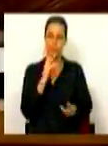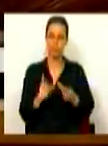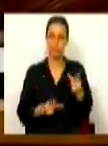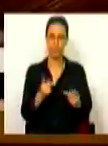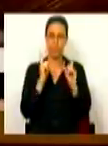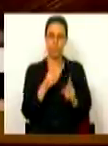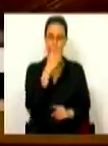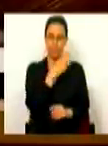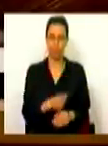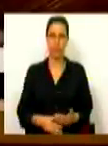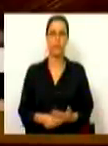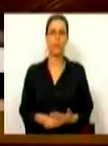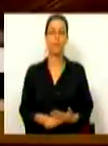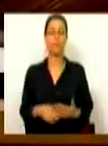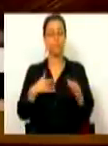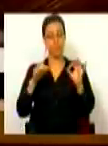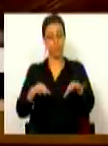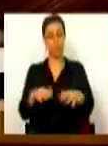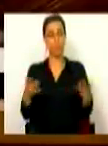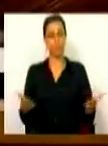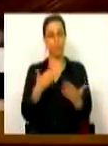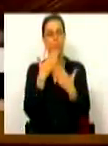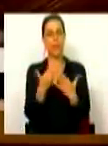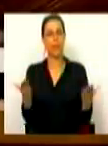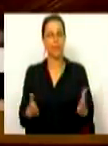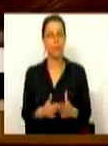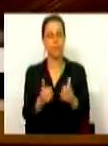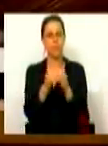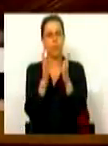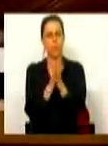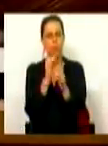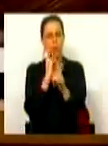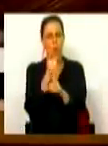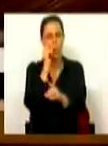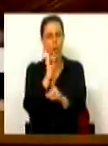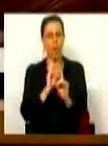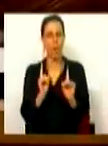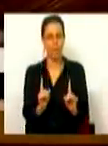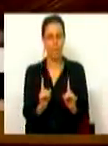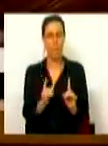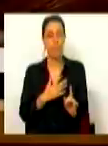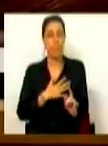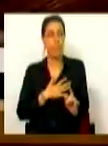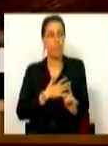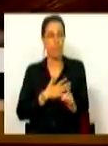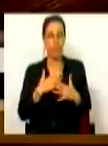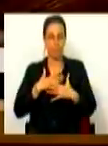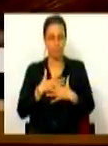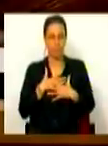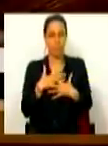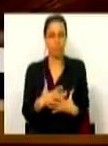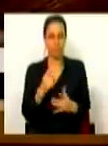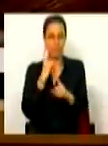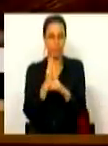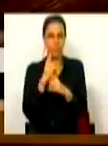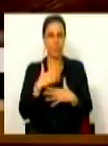e implementadas. Termino agradecendo a todos aqueles e aquelas que apaixonadamente se dedicaram